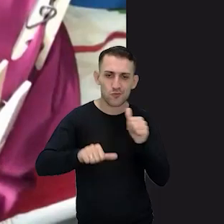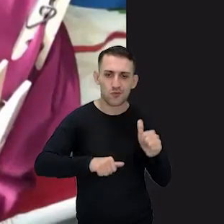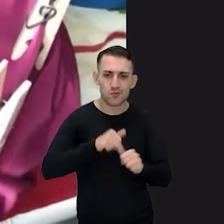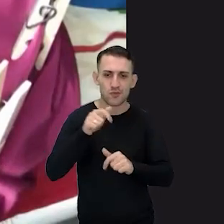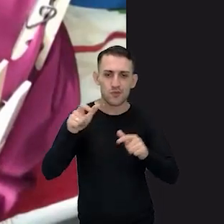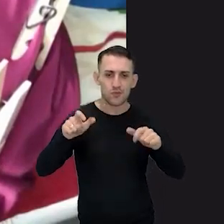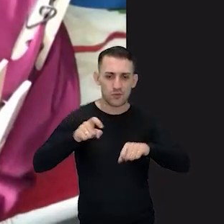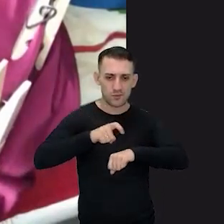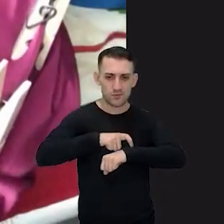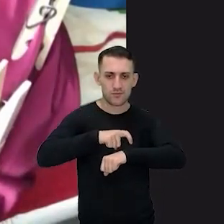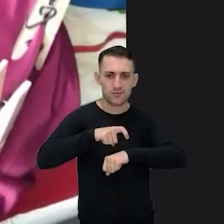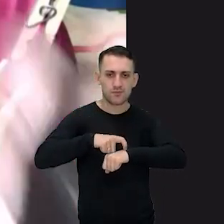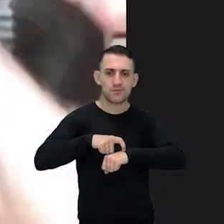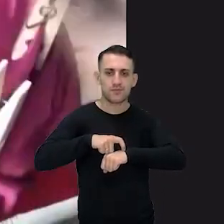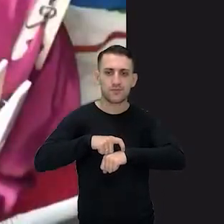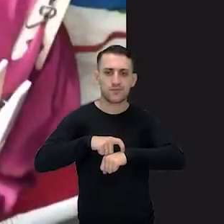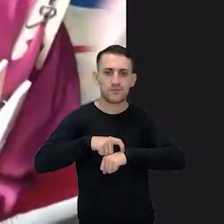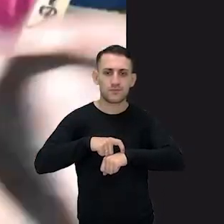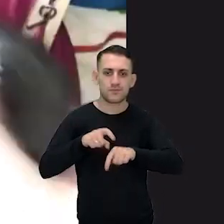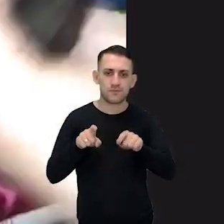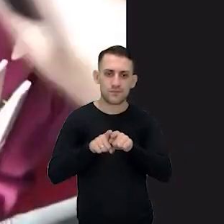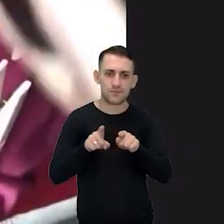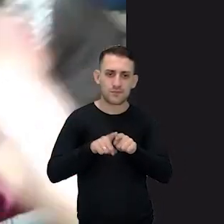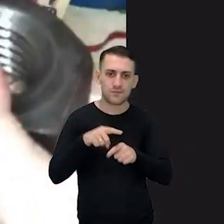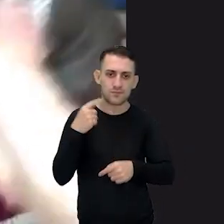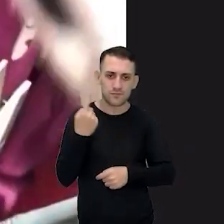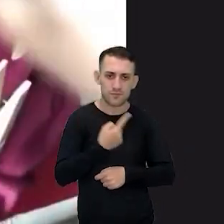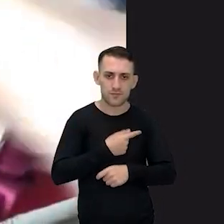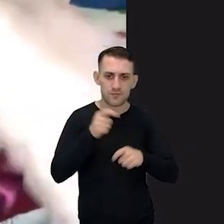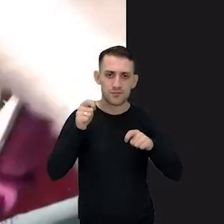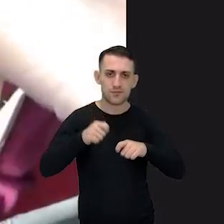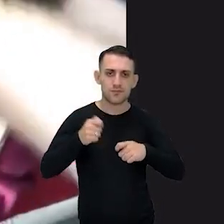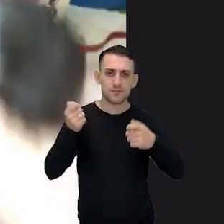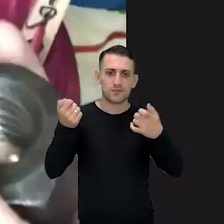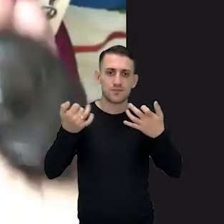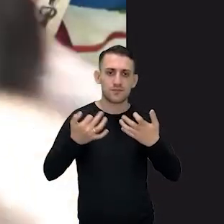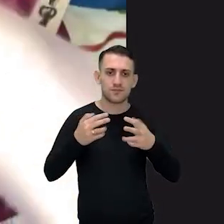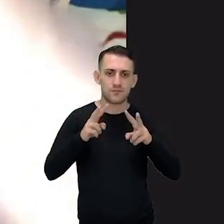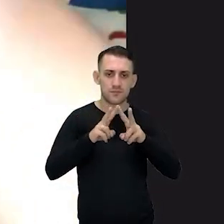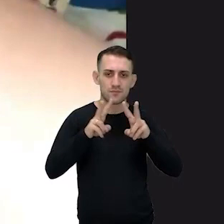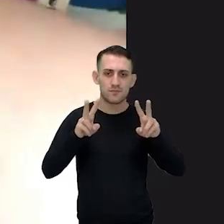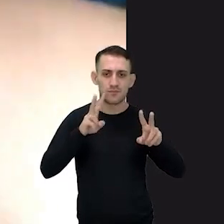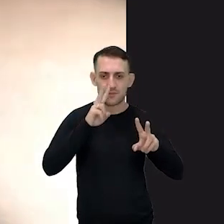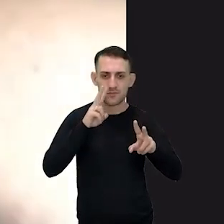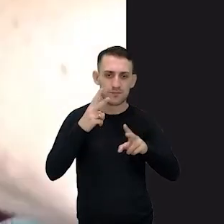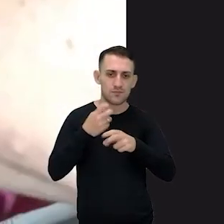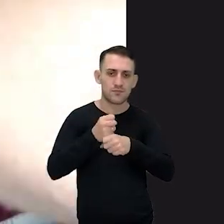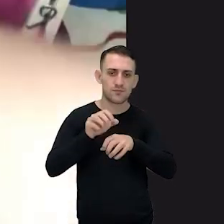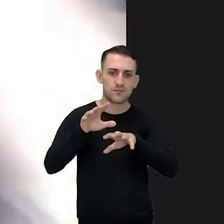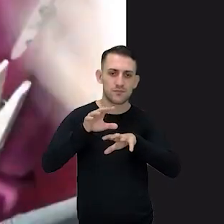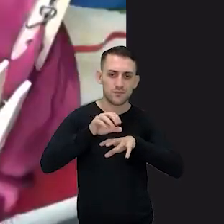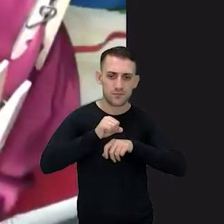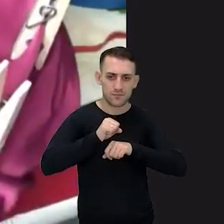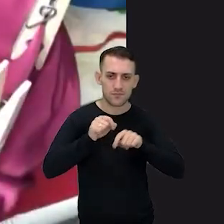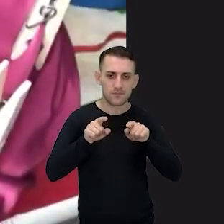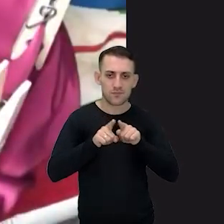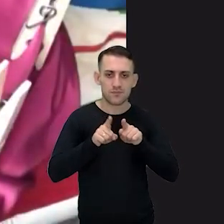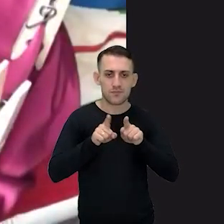espaço-tempo, né? E também a gente pode falar aqui sobre forças de atração